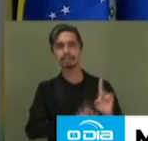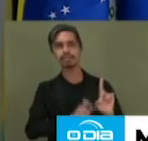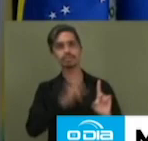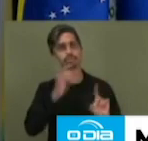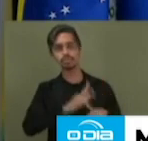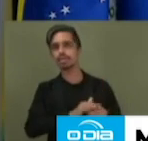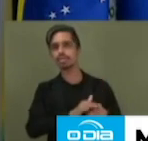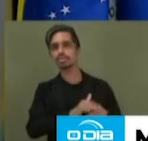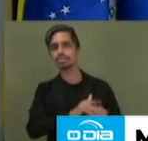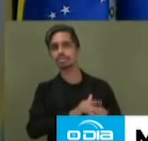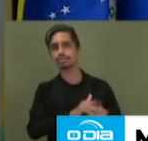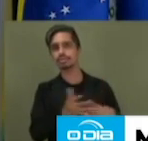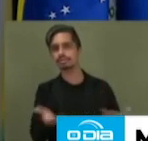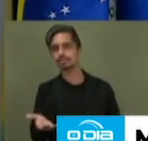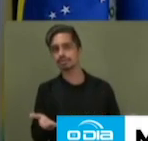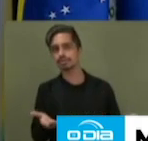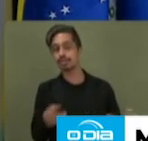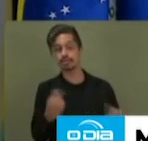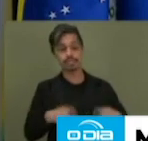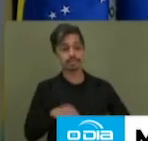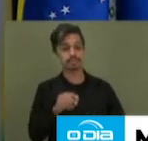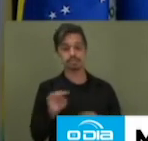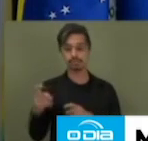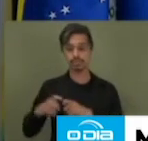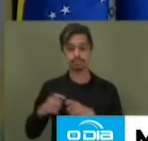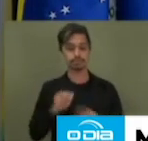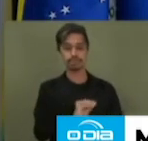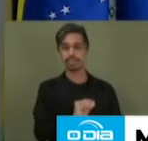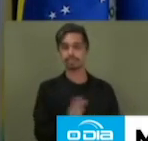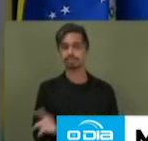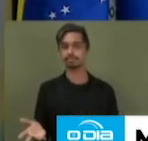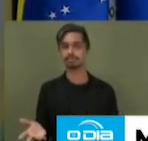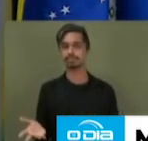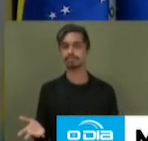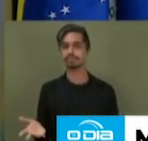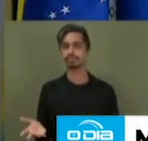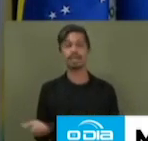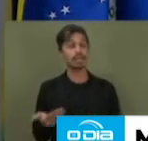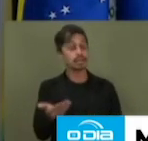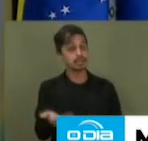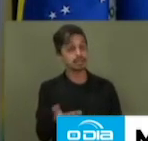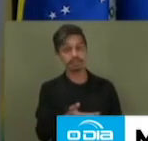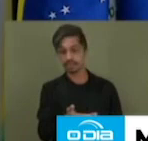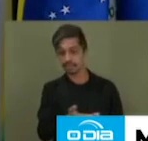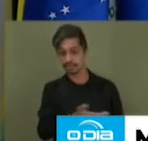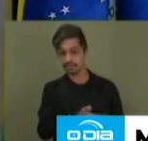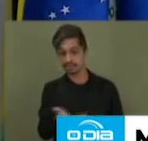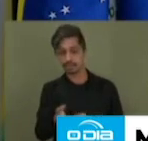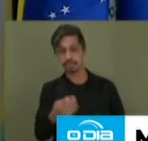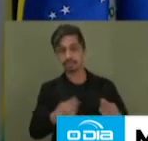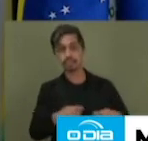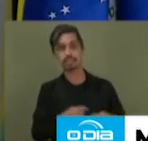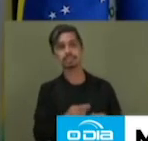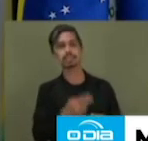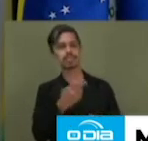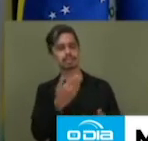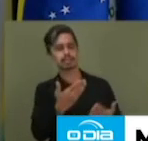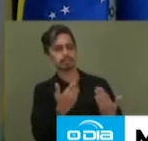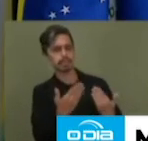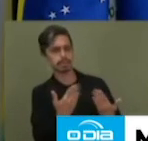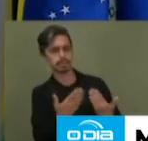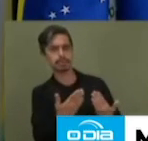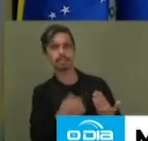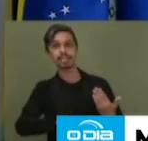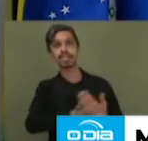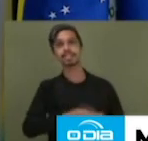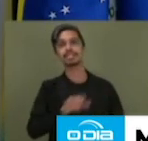doente precisando de cuidados médicos portanto essas pessoas T que ser tratada no